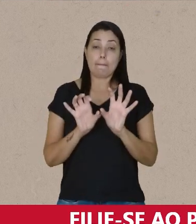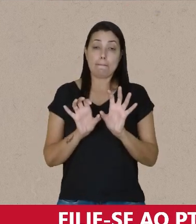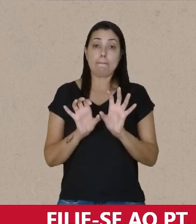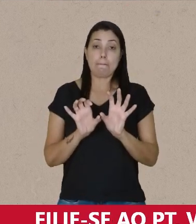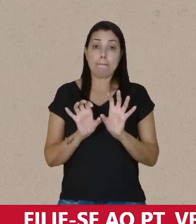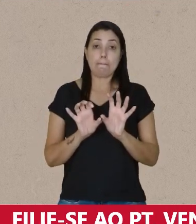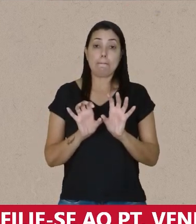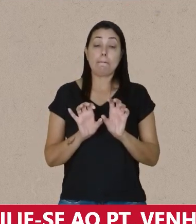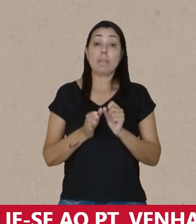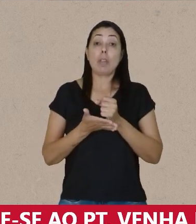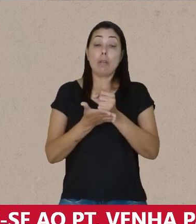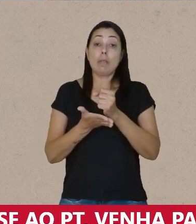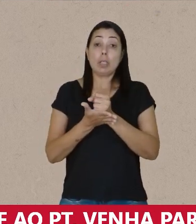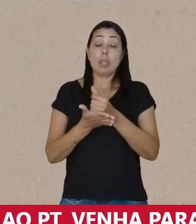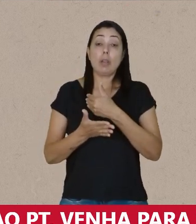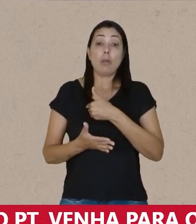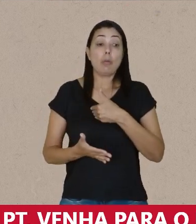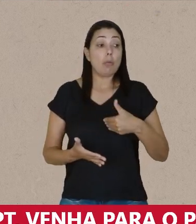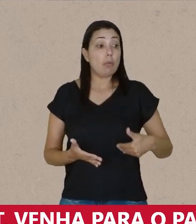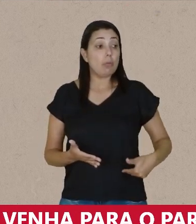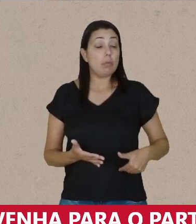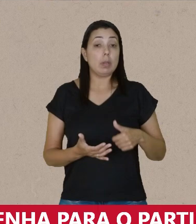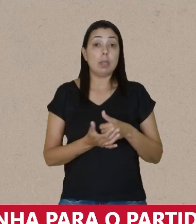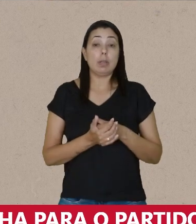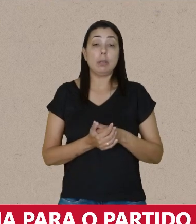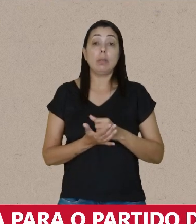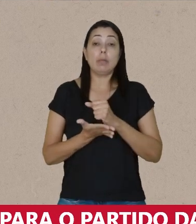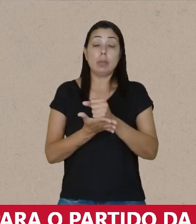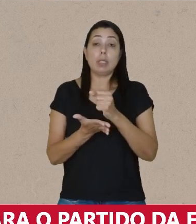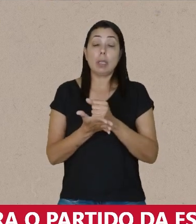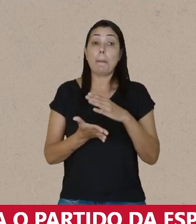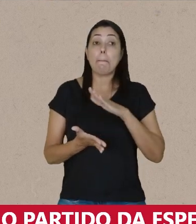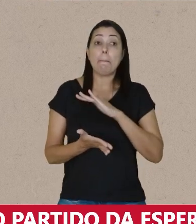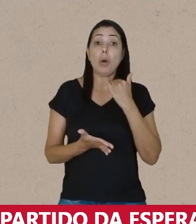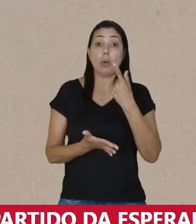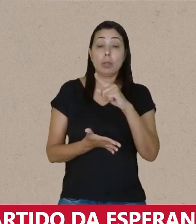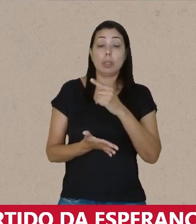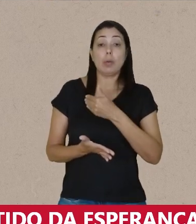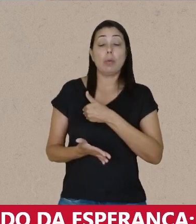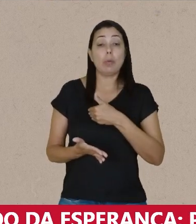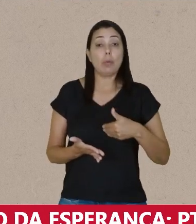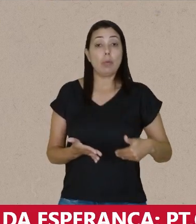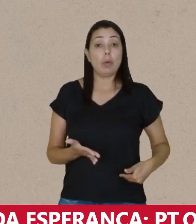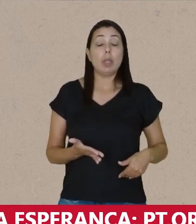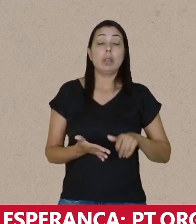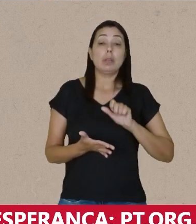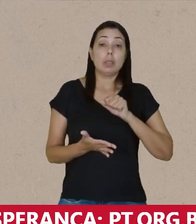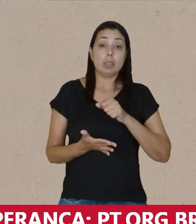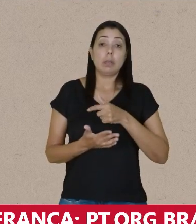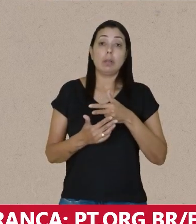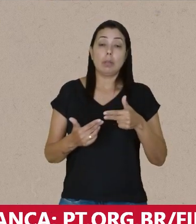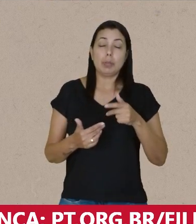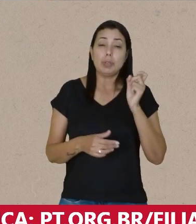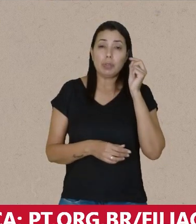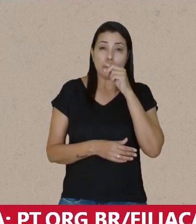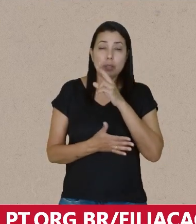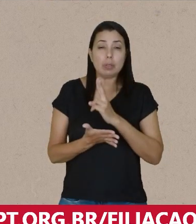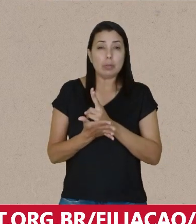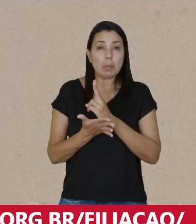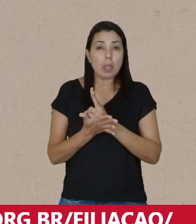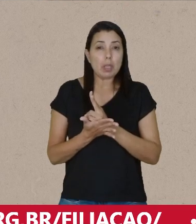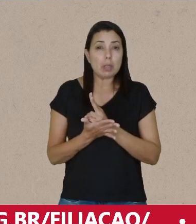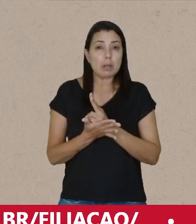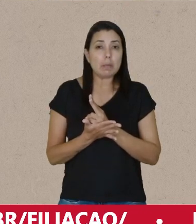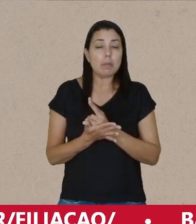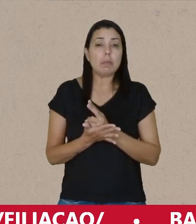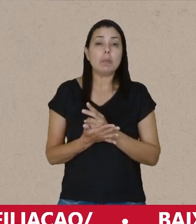de propiciar um governante, né, propiciar a morte dos seus governados, isso é algo muito doloroso e causa